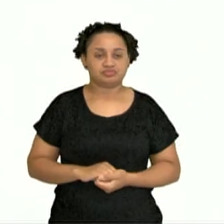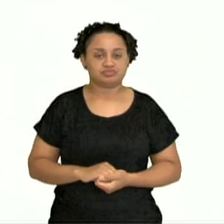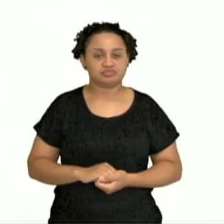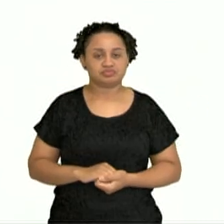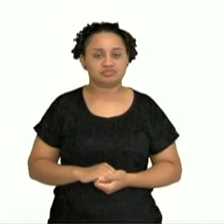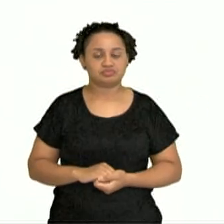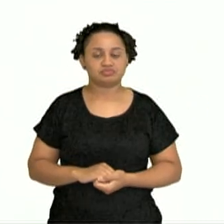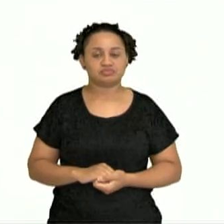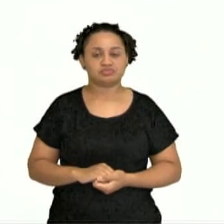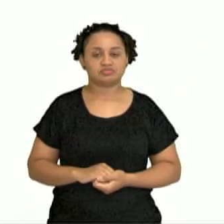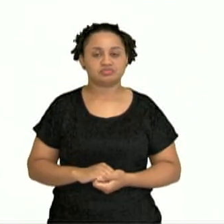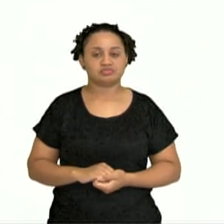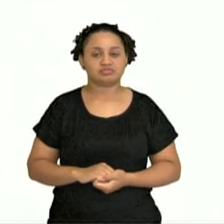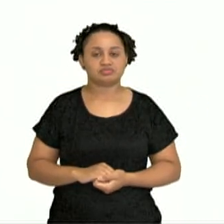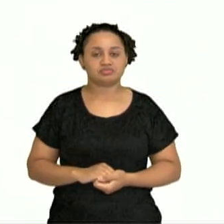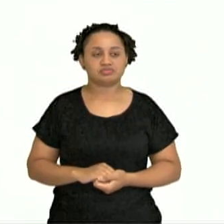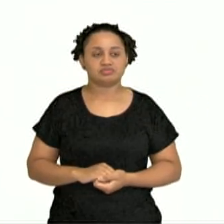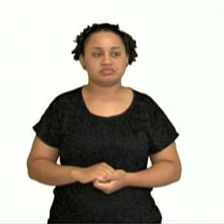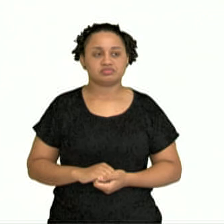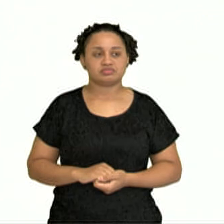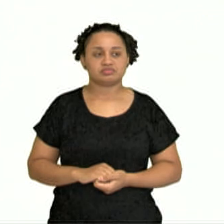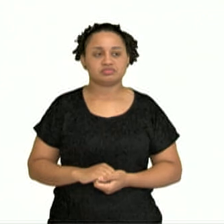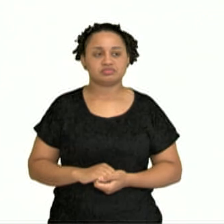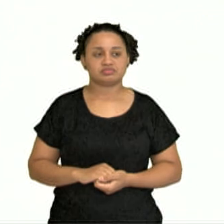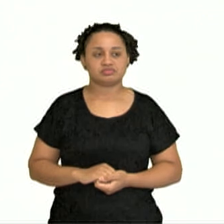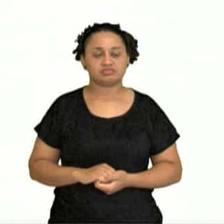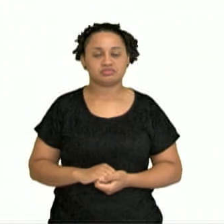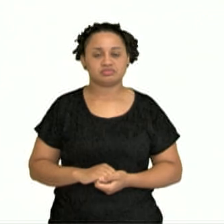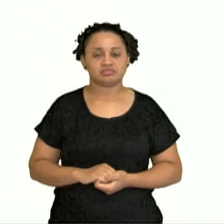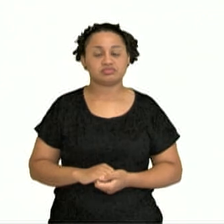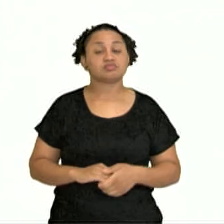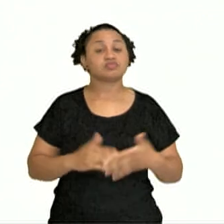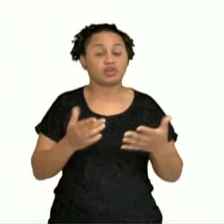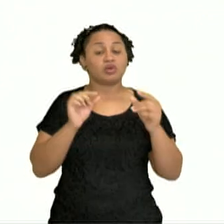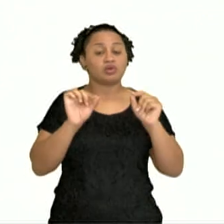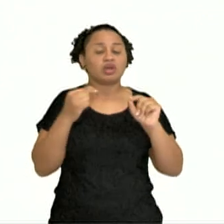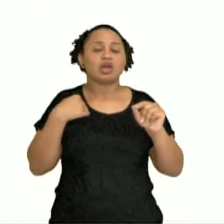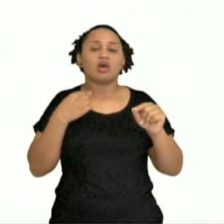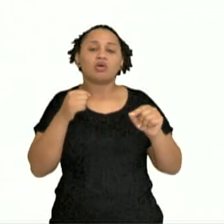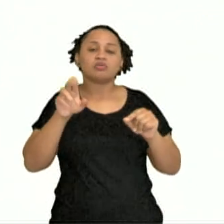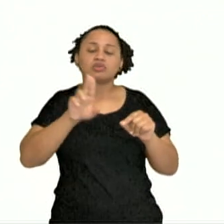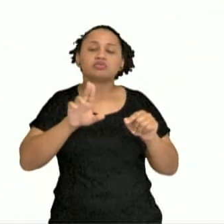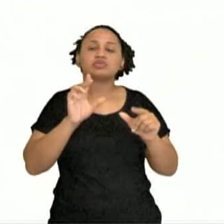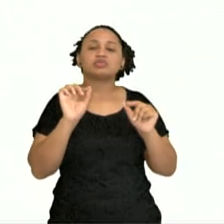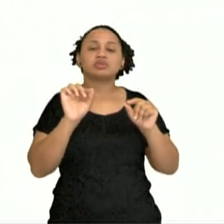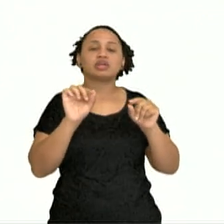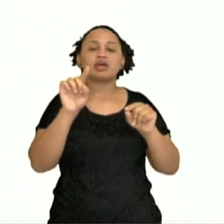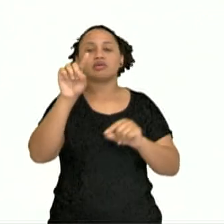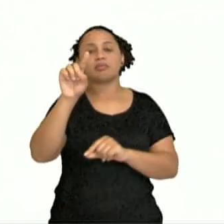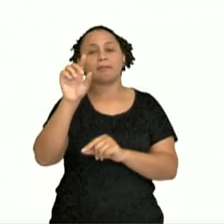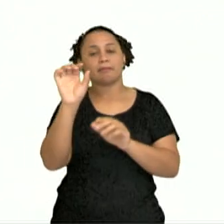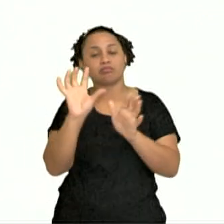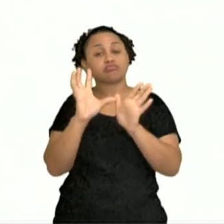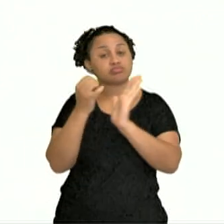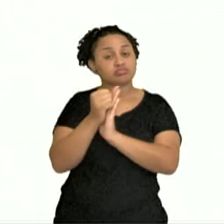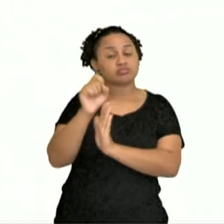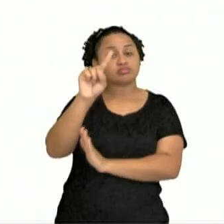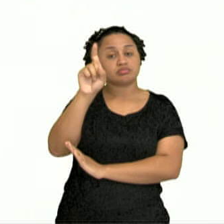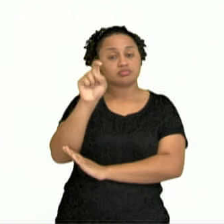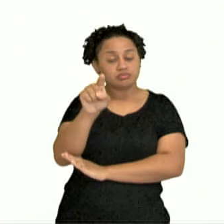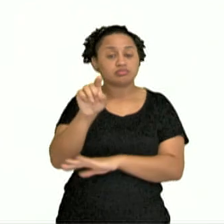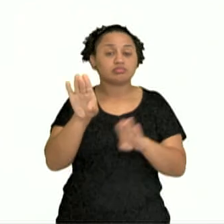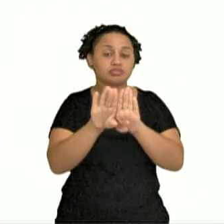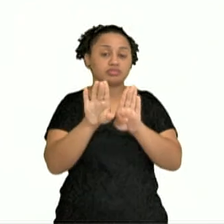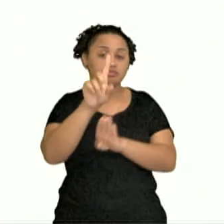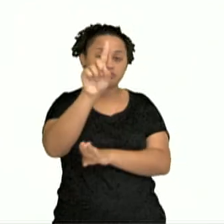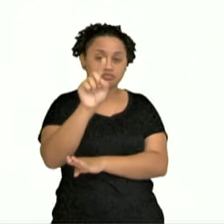de pontuação como exclamação e interrogação. Ou seja, o emprego dos signos de pontuação, a exclamação e a